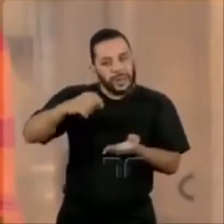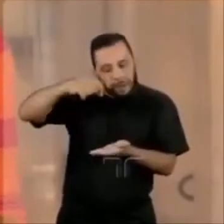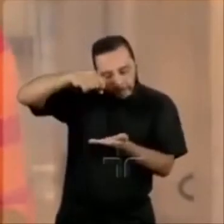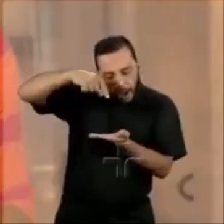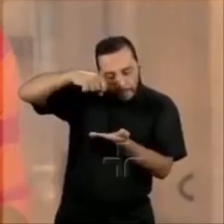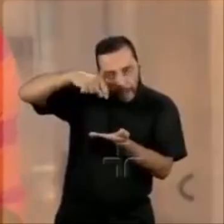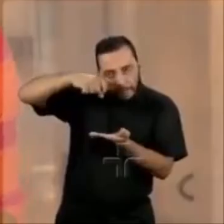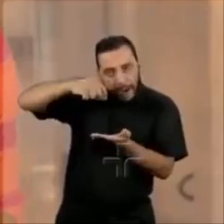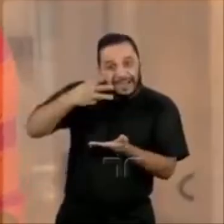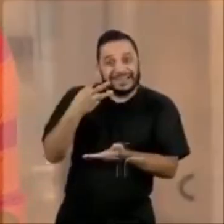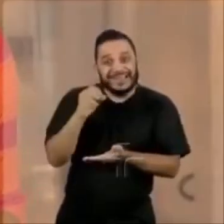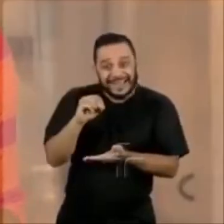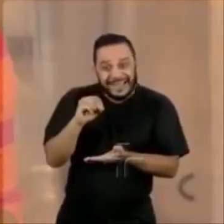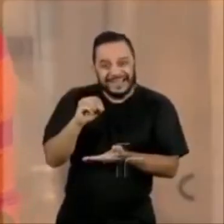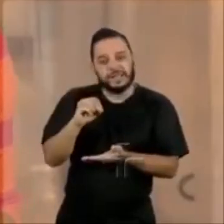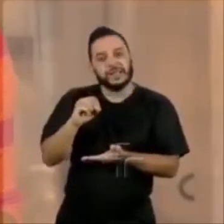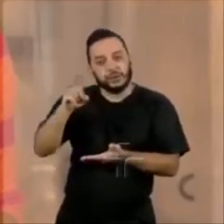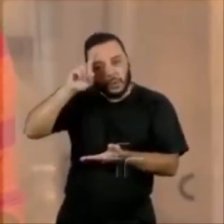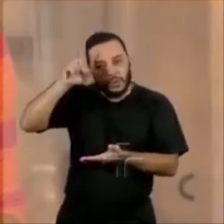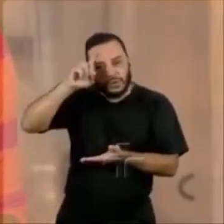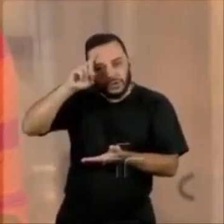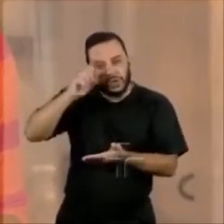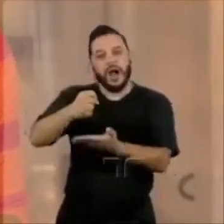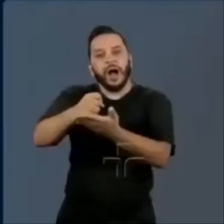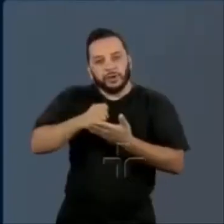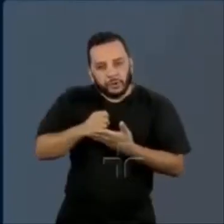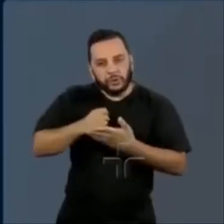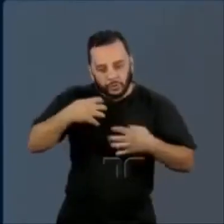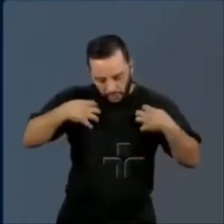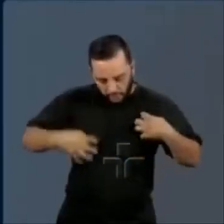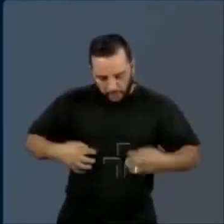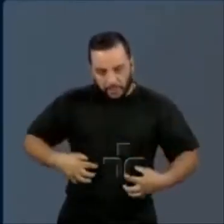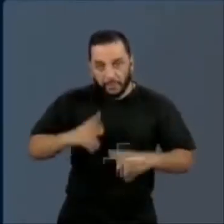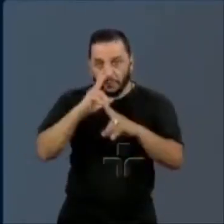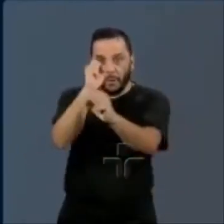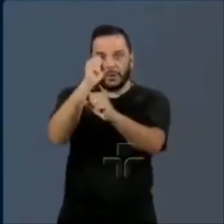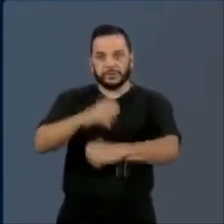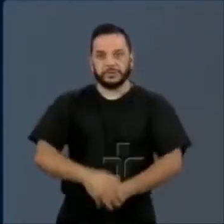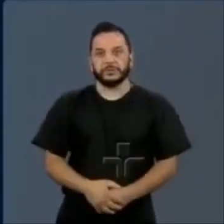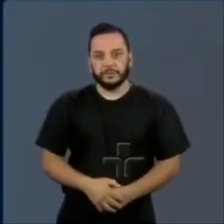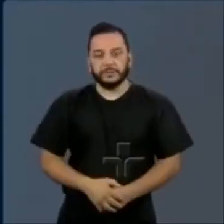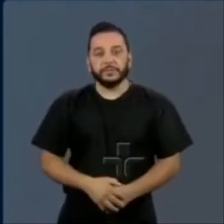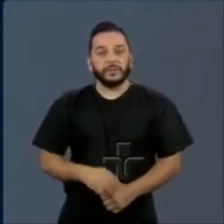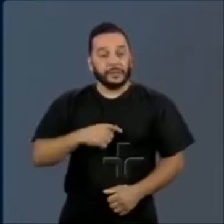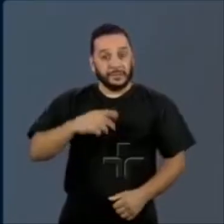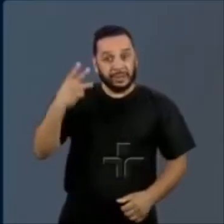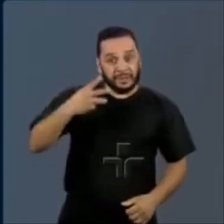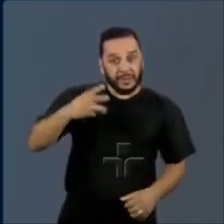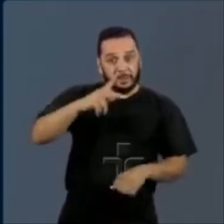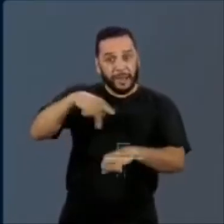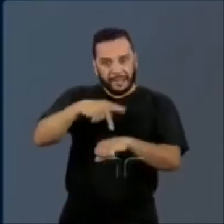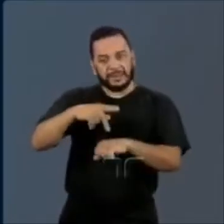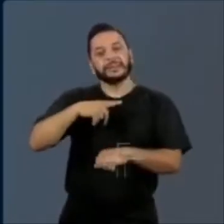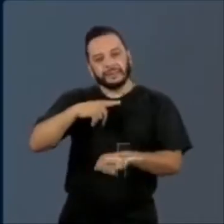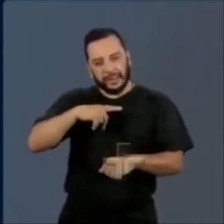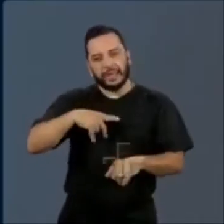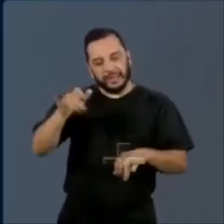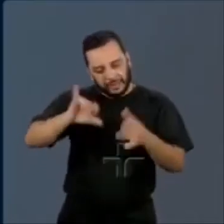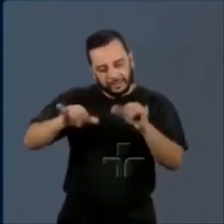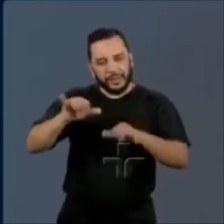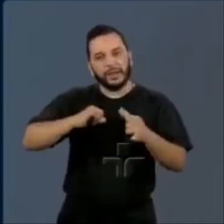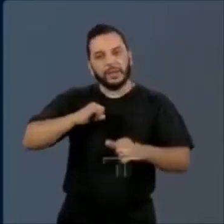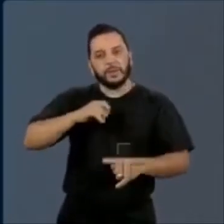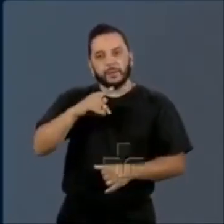dia são suficientes para fortalecer o organismo somos o terceiro país que mais produz a substância no mundo atrás da